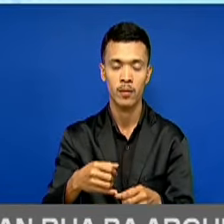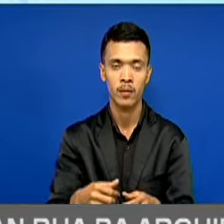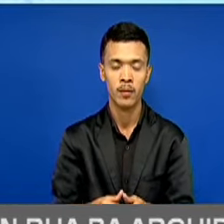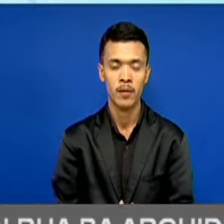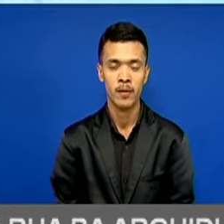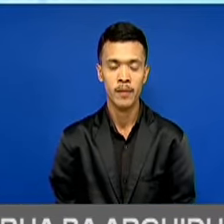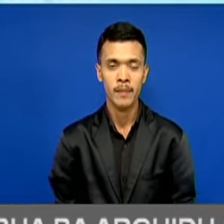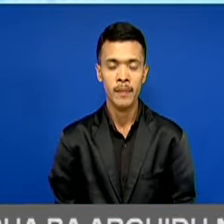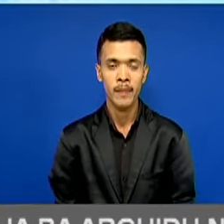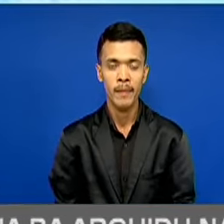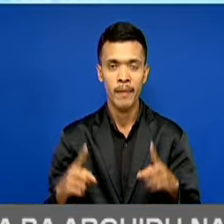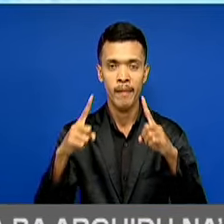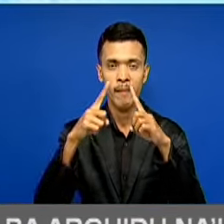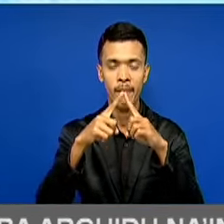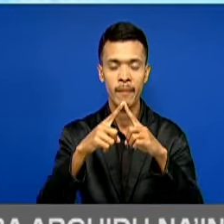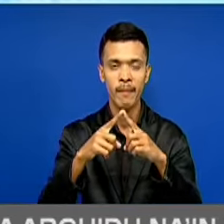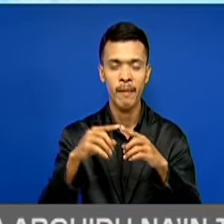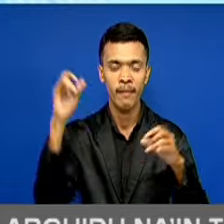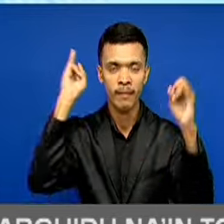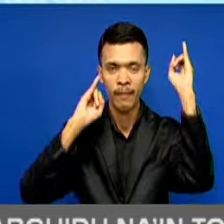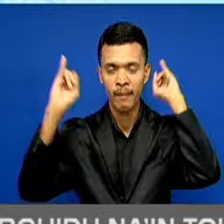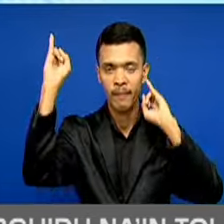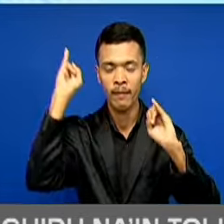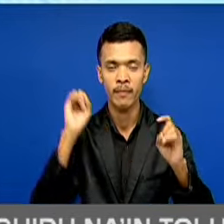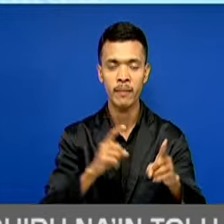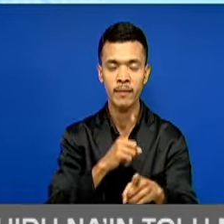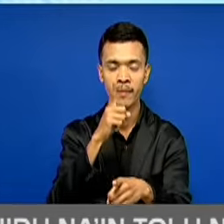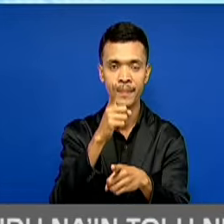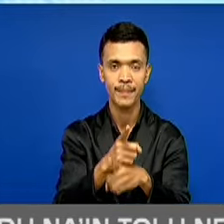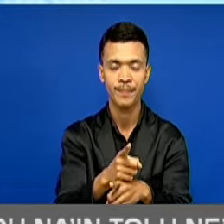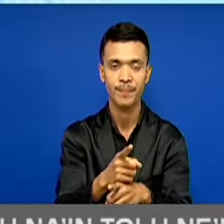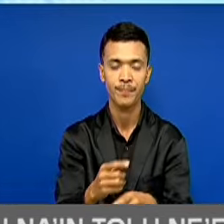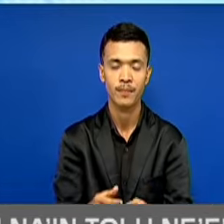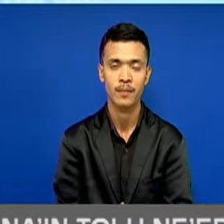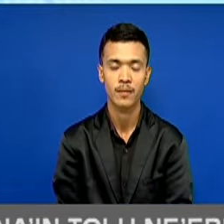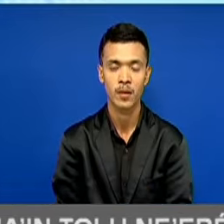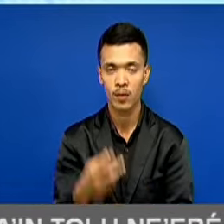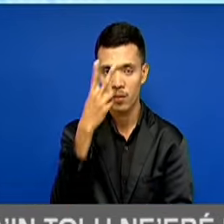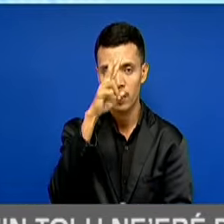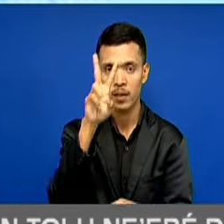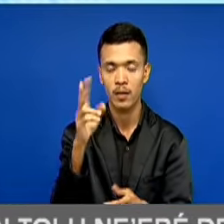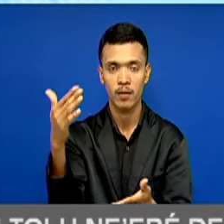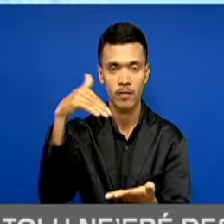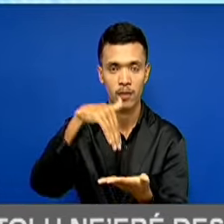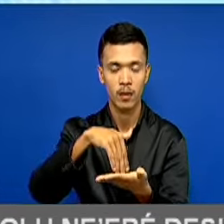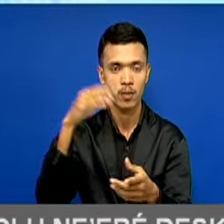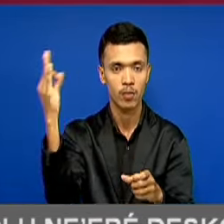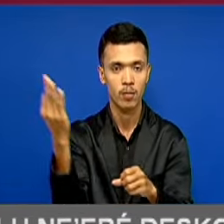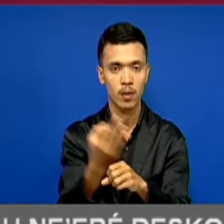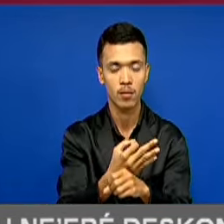autenticidade, vai informação clara, no belolos, no valida, filafale, documentos neve, colega Circe